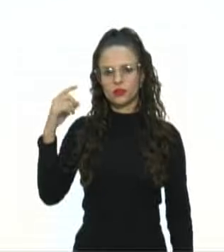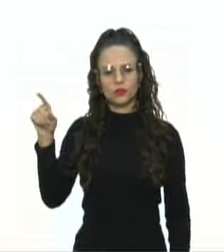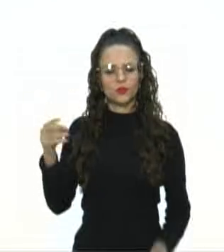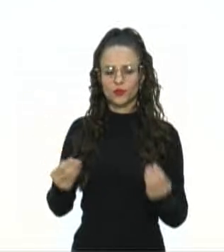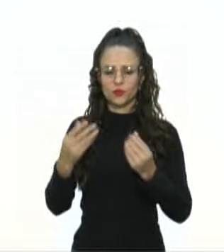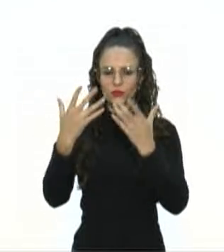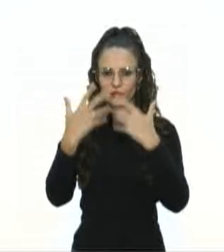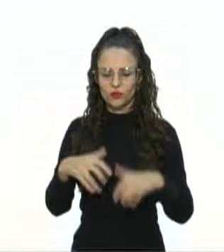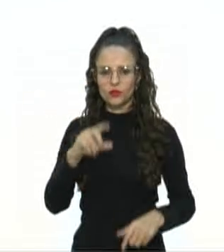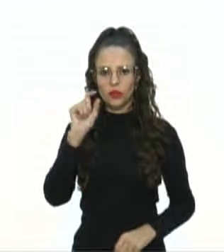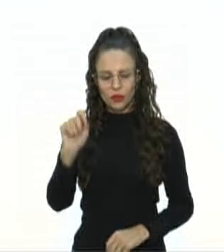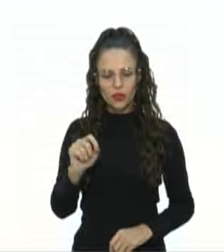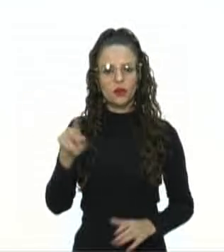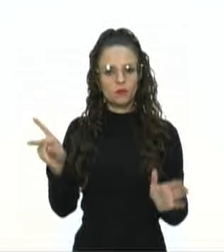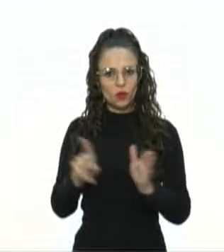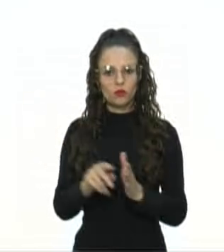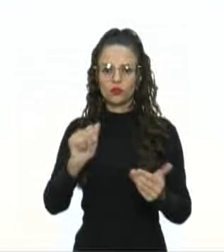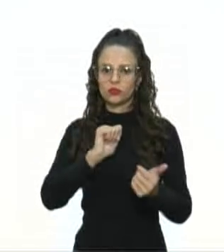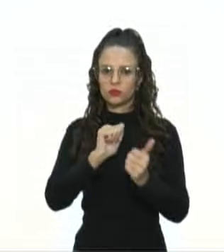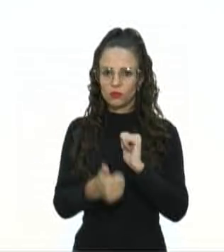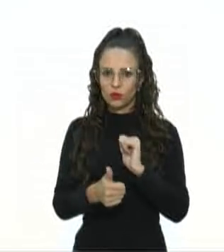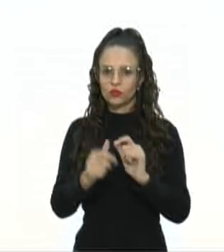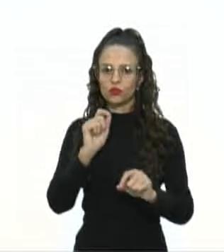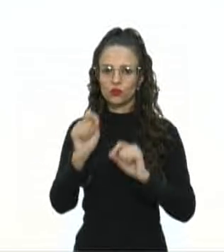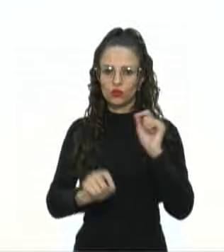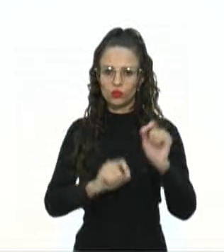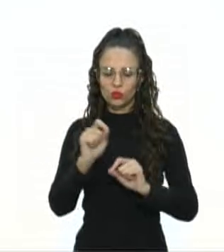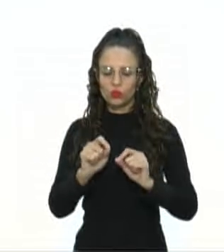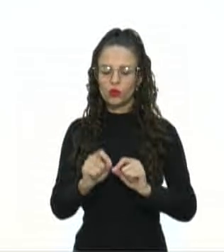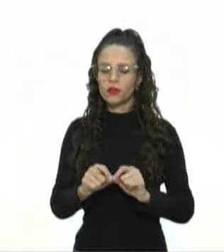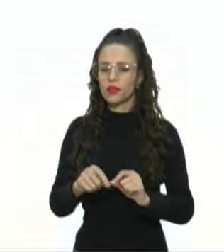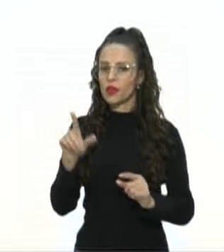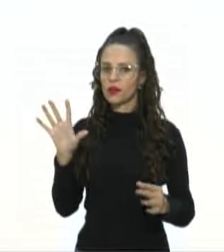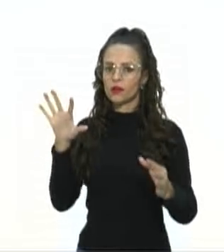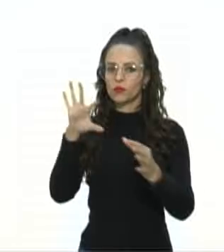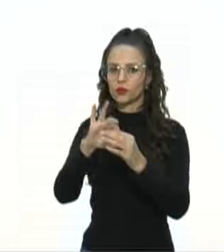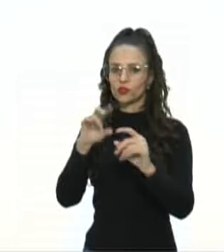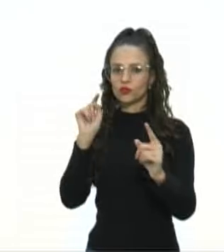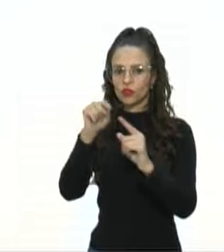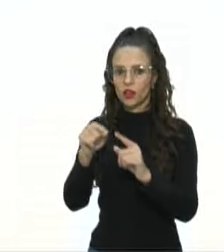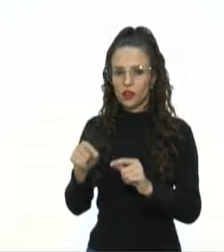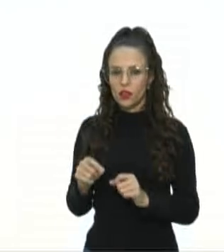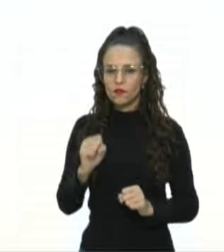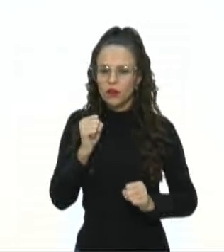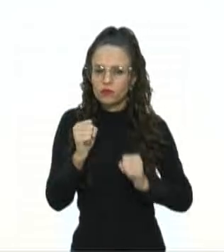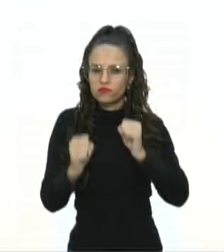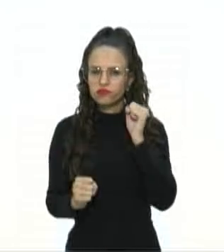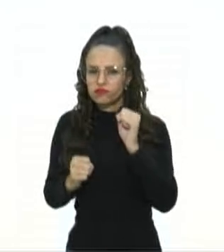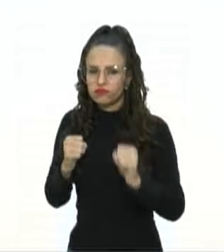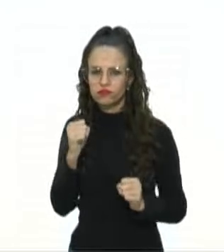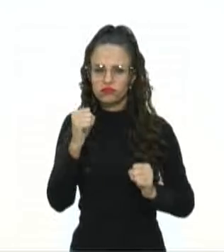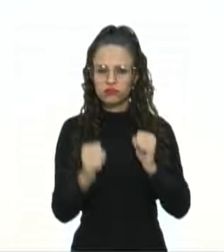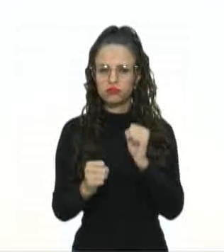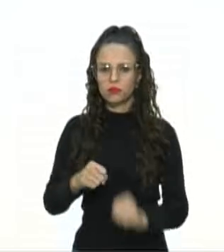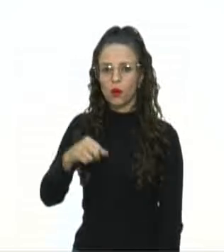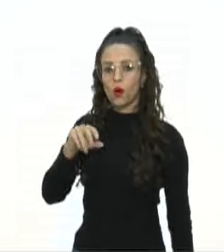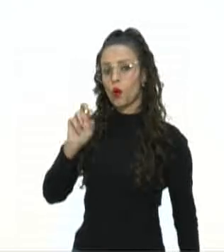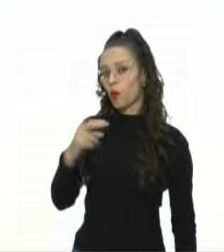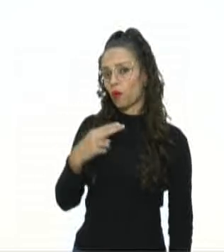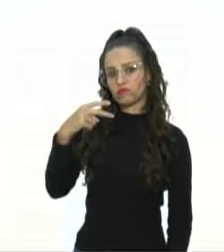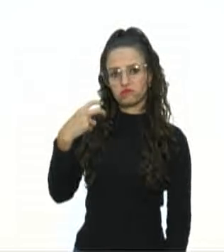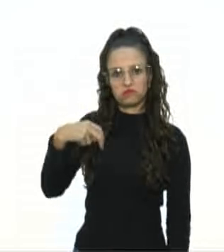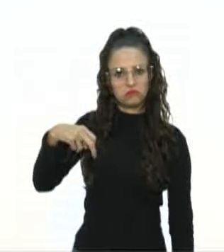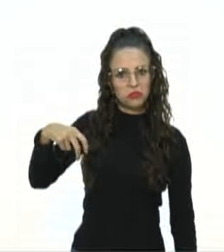Né? Então, é uma modalidade esportiva que consiste em correr ou caminhar em um terreno desconhecido de mata, ou esse terreno pode ser